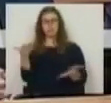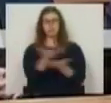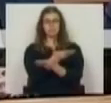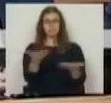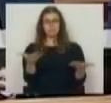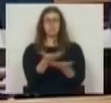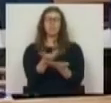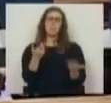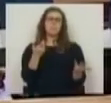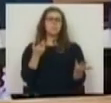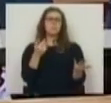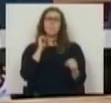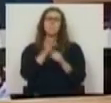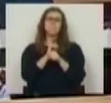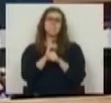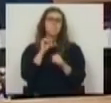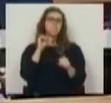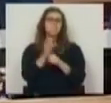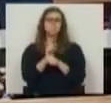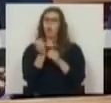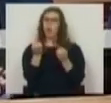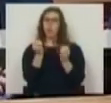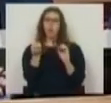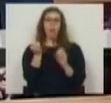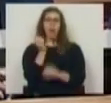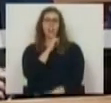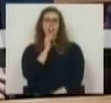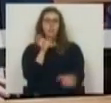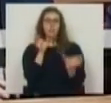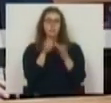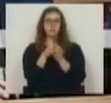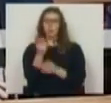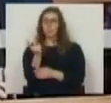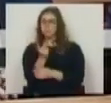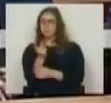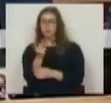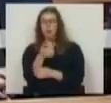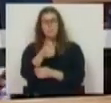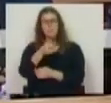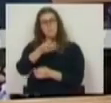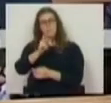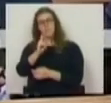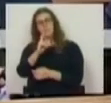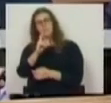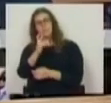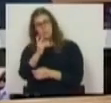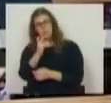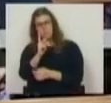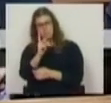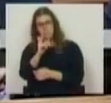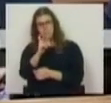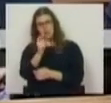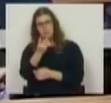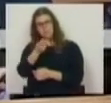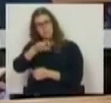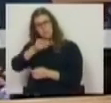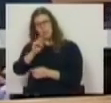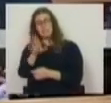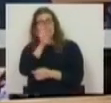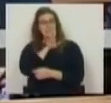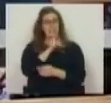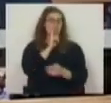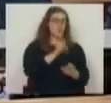há bloqueio possível nas comissões bipartidas do PrevPAP se reitores e